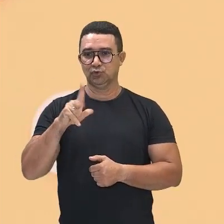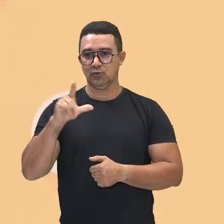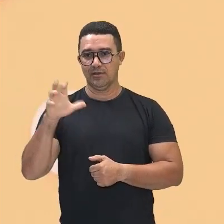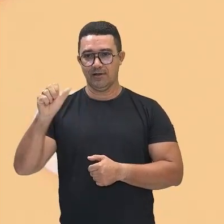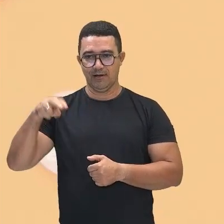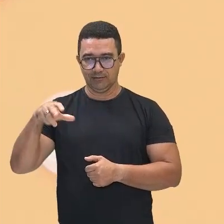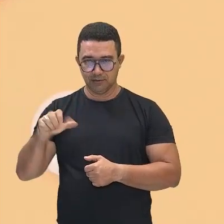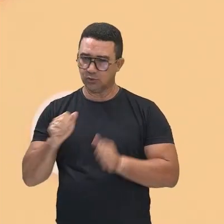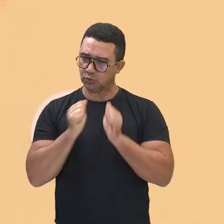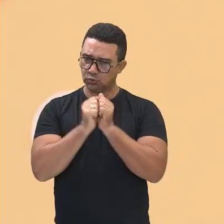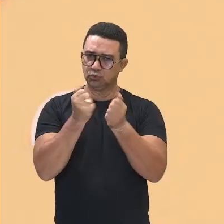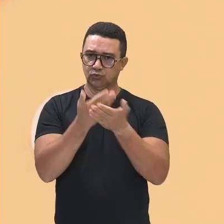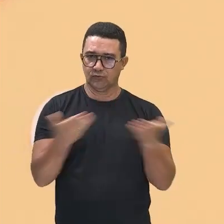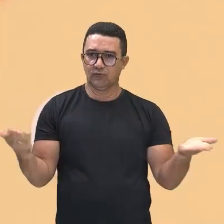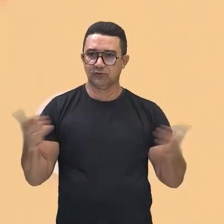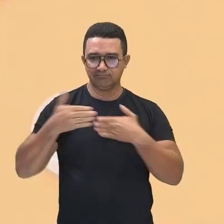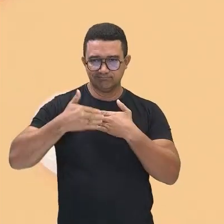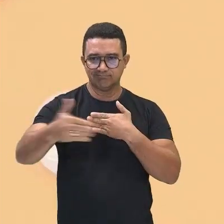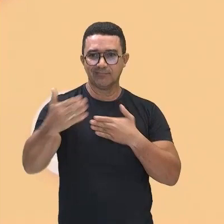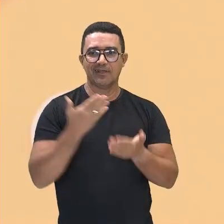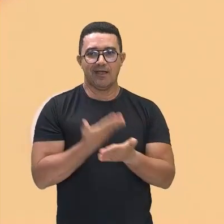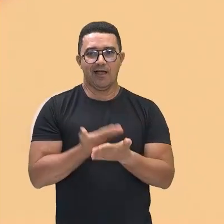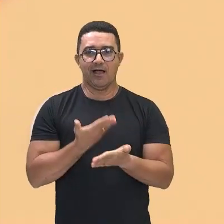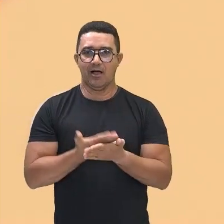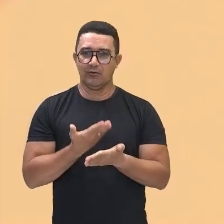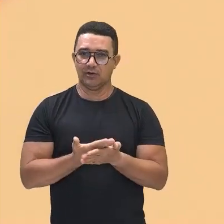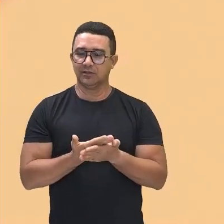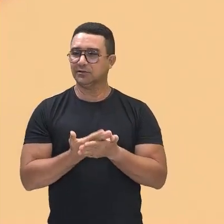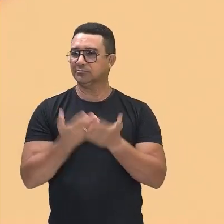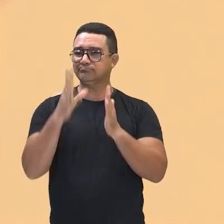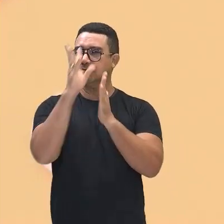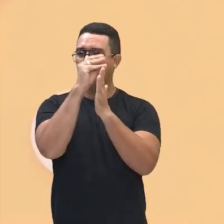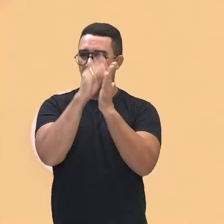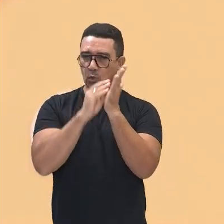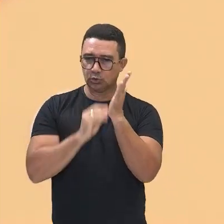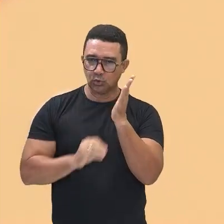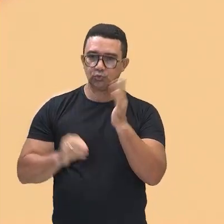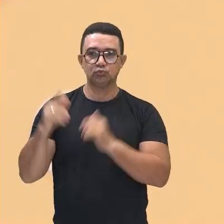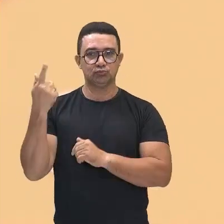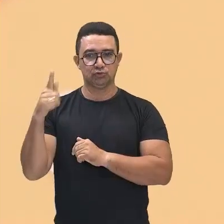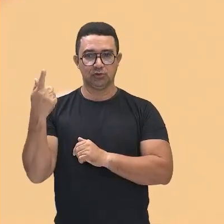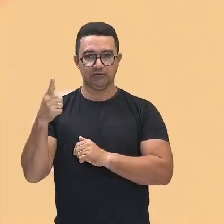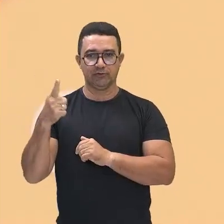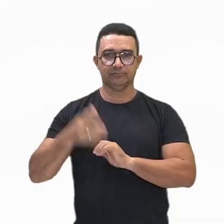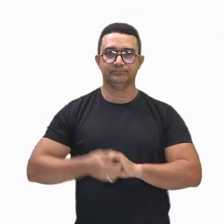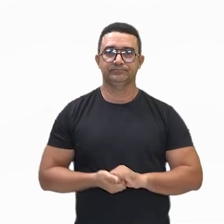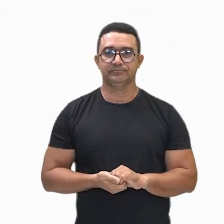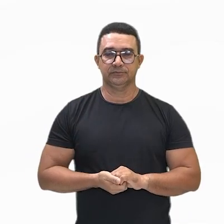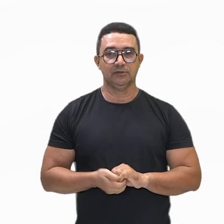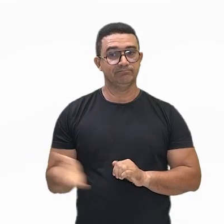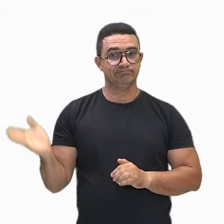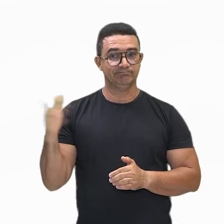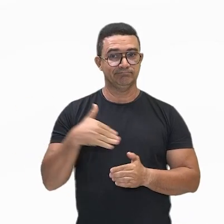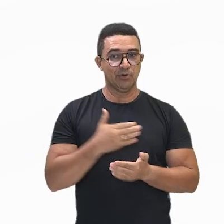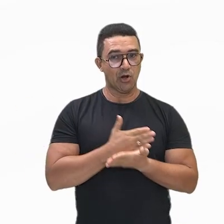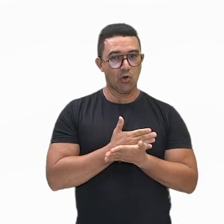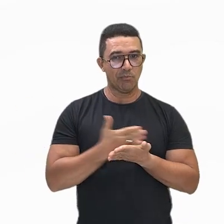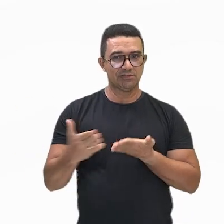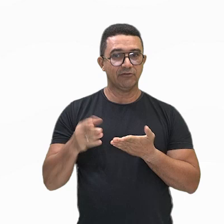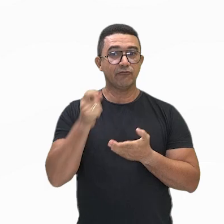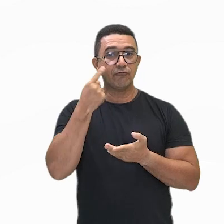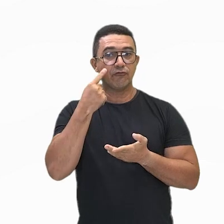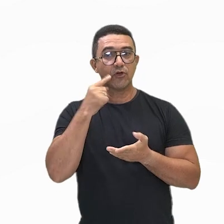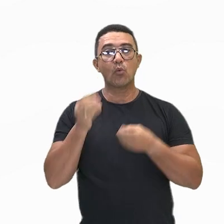estarei acompanhando vocês ao longo dessa aula que vai trazer conteúdos geográficos. Falando nele, vamos agora identificar qual é o